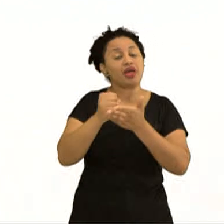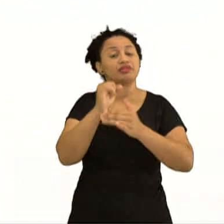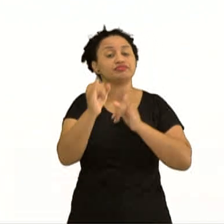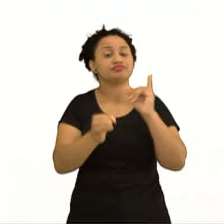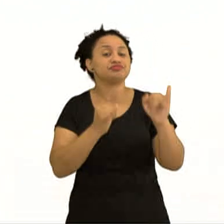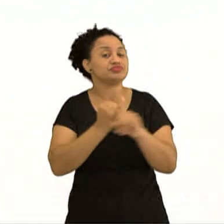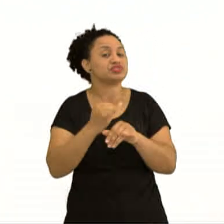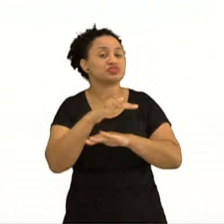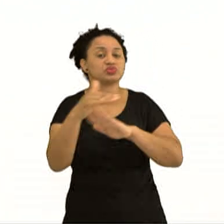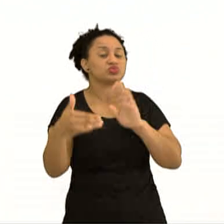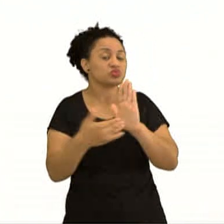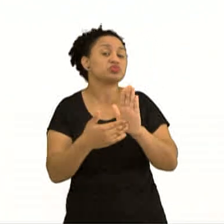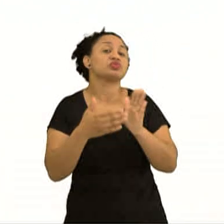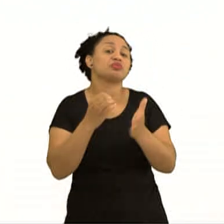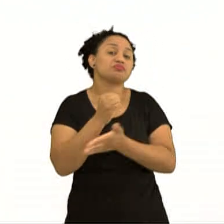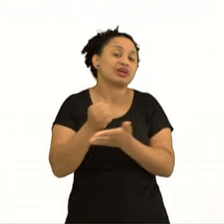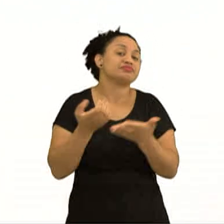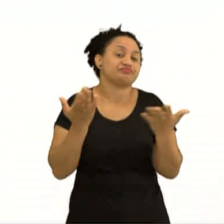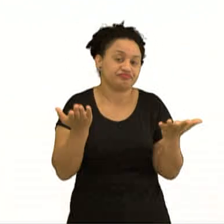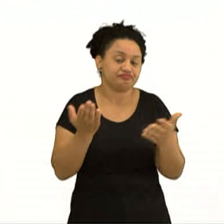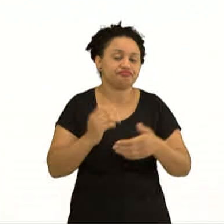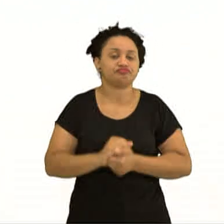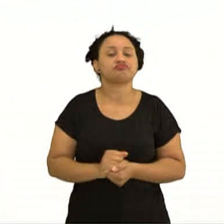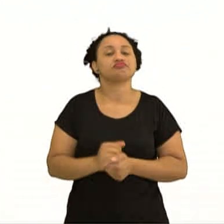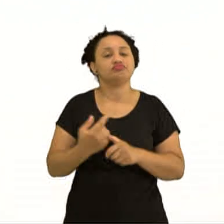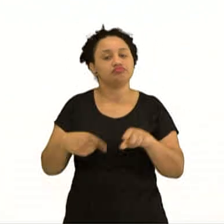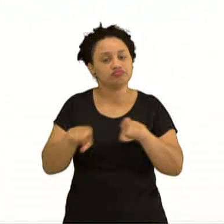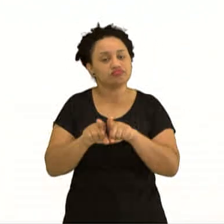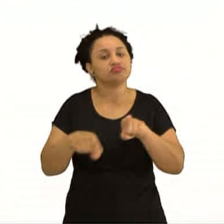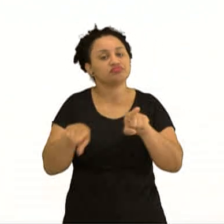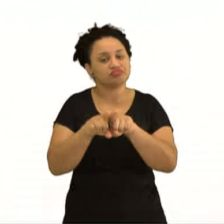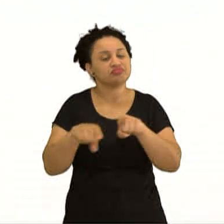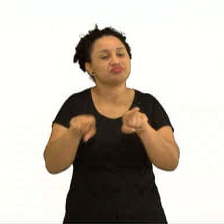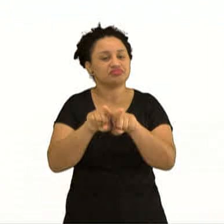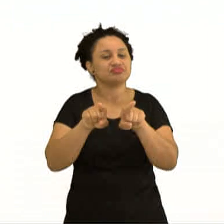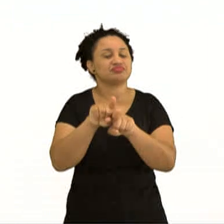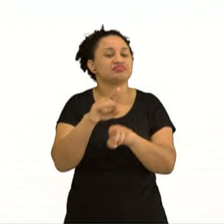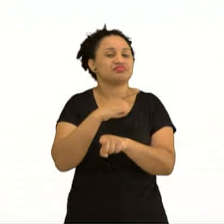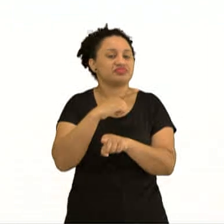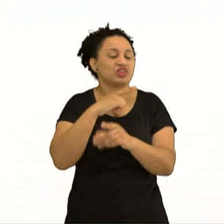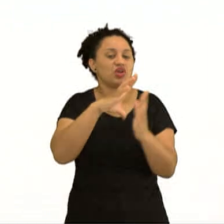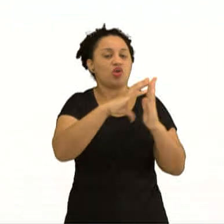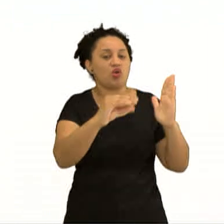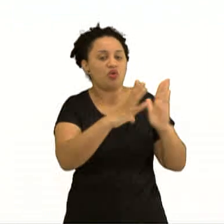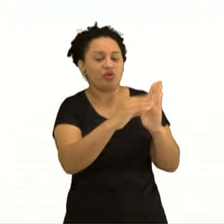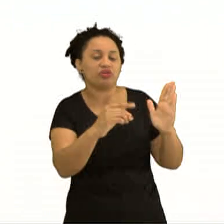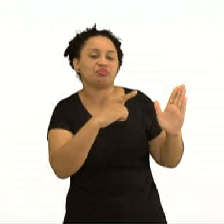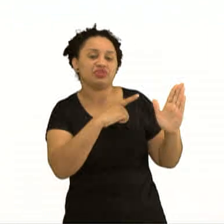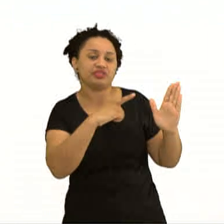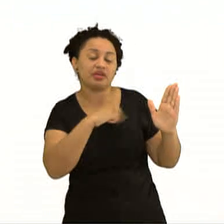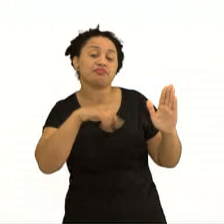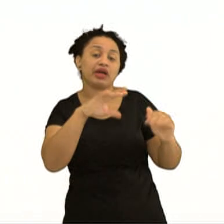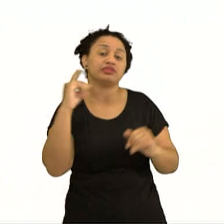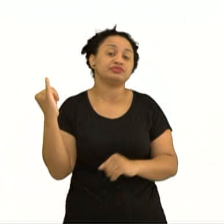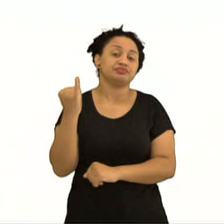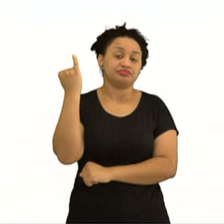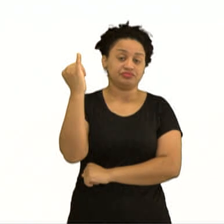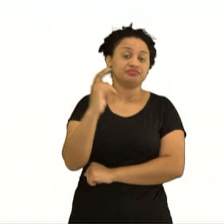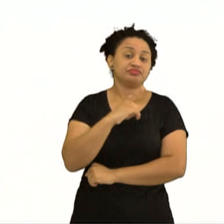internet inteira nisso. Quanto mais ocorrências, ou seja, quanto mais cópias, maior relevância.